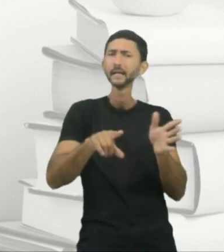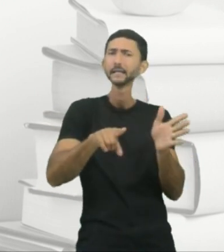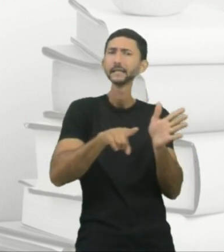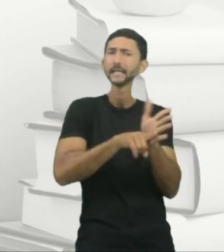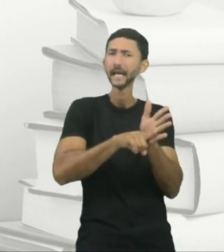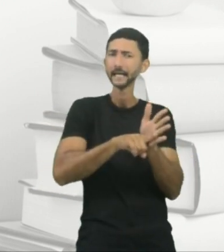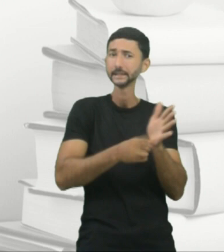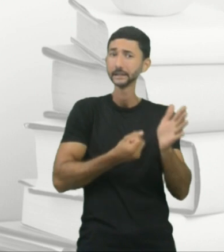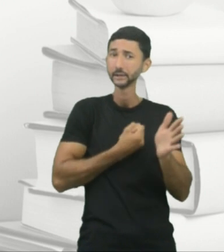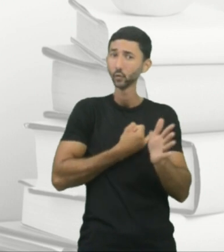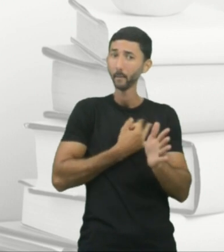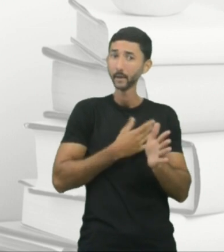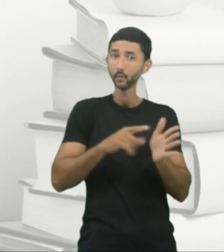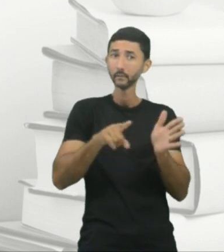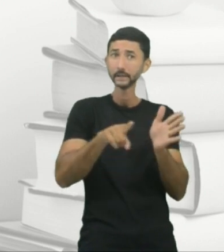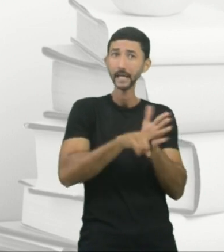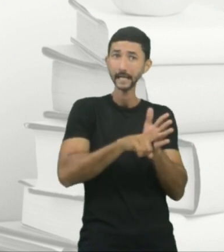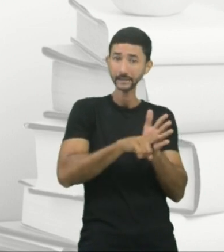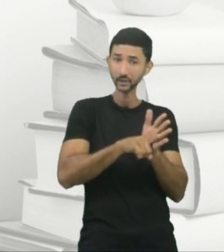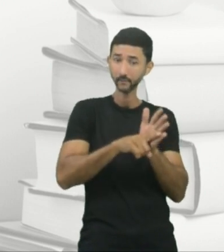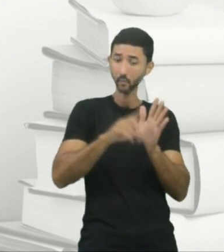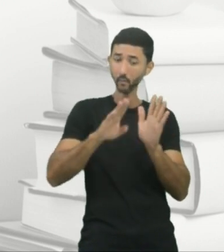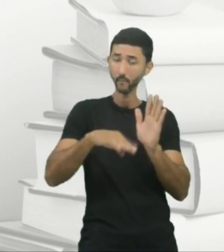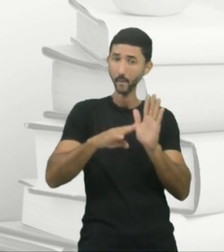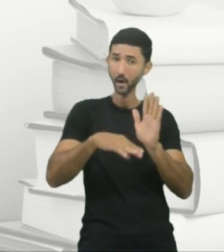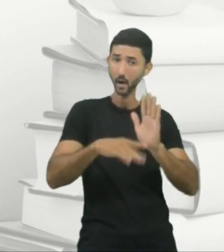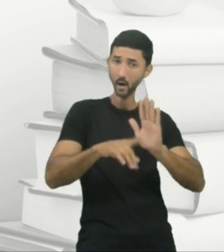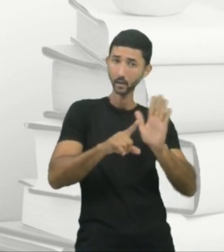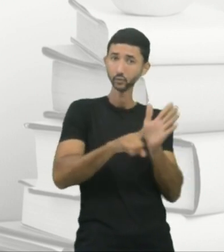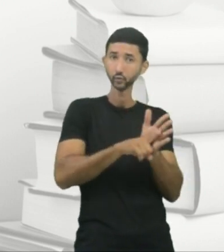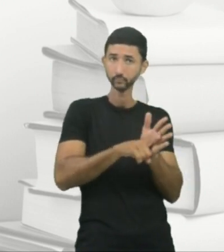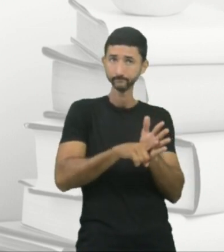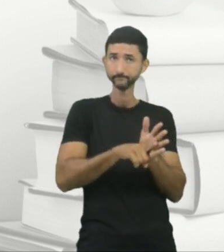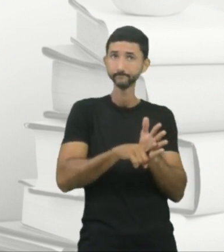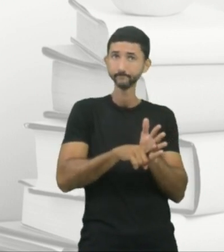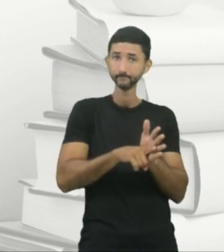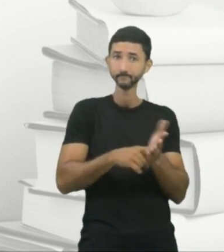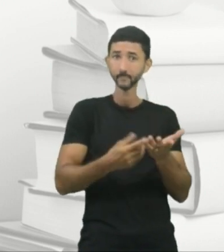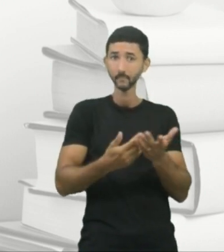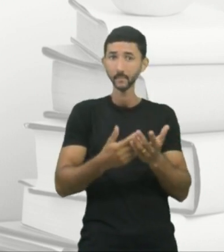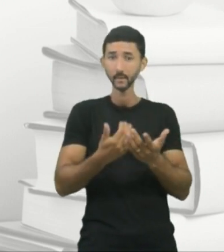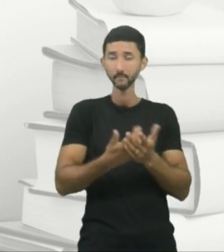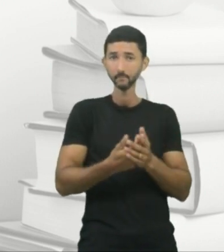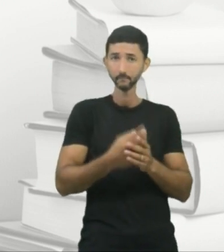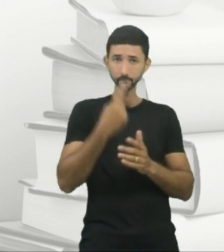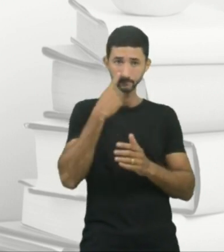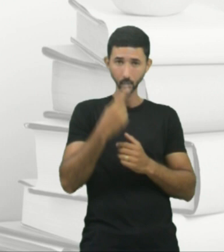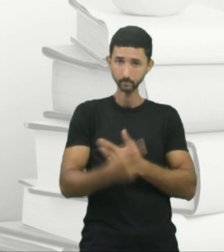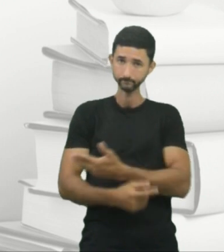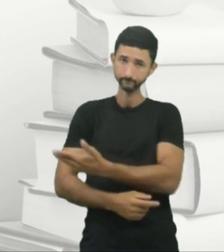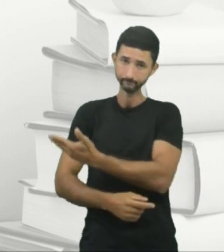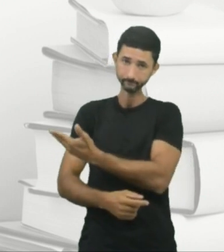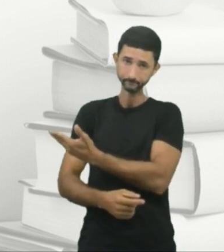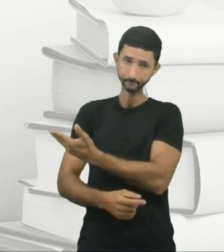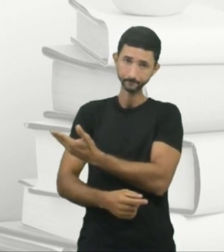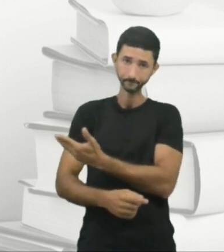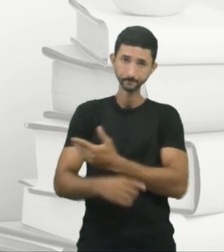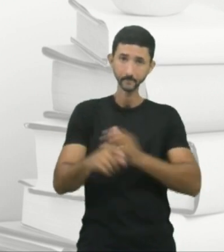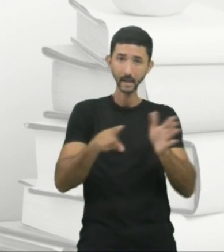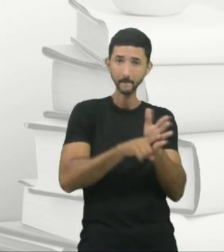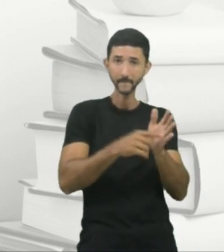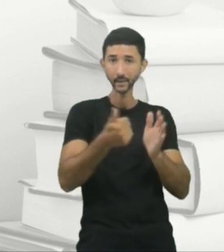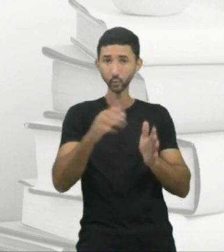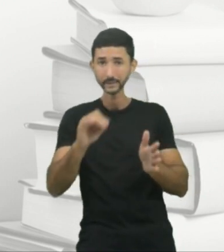dados numéricos também com valores negativos, como os que você vê aqui. Olha,